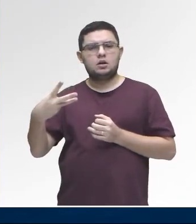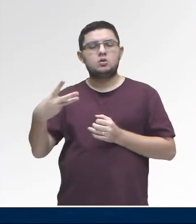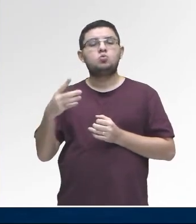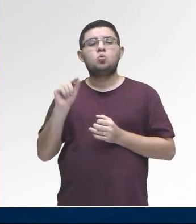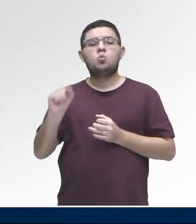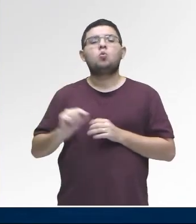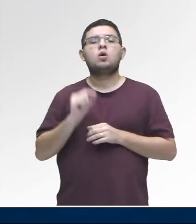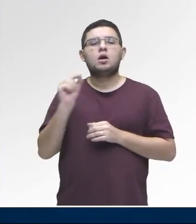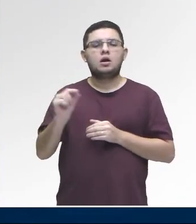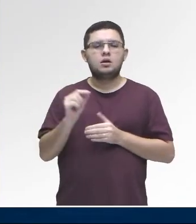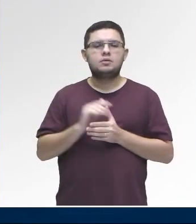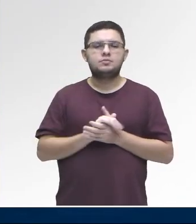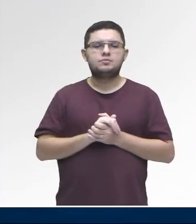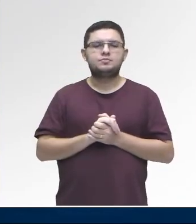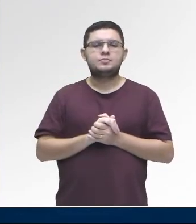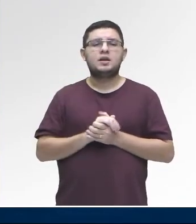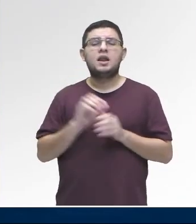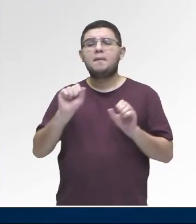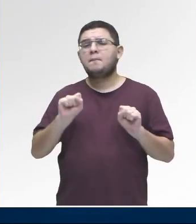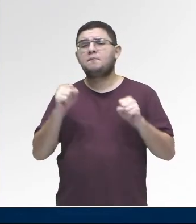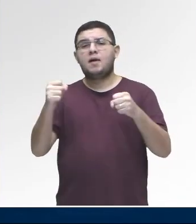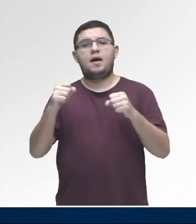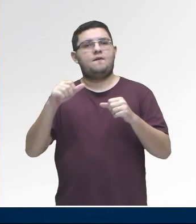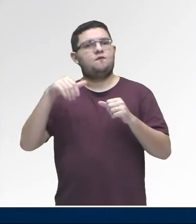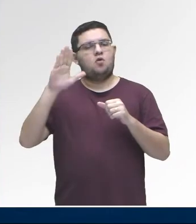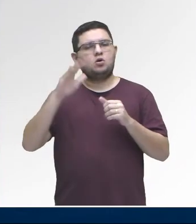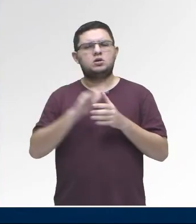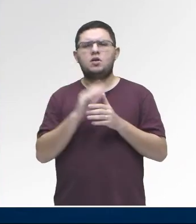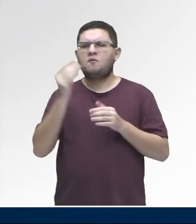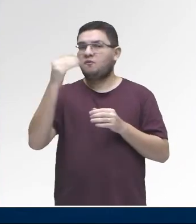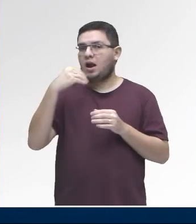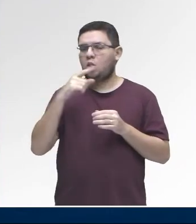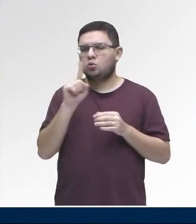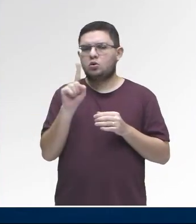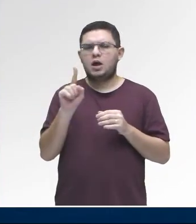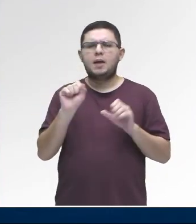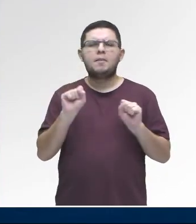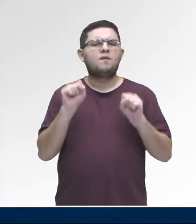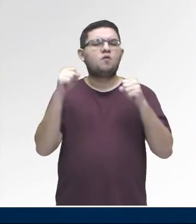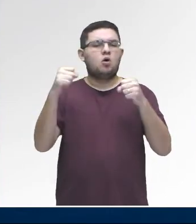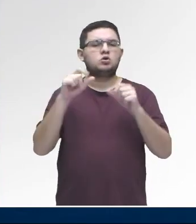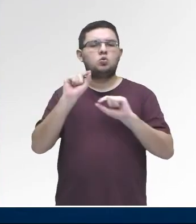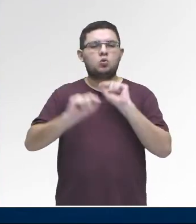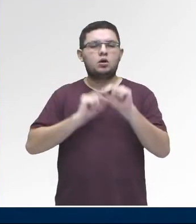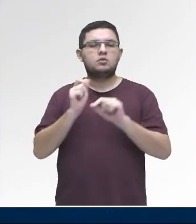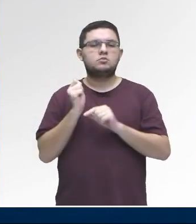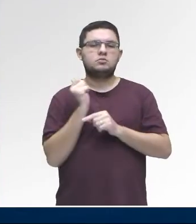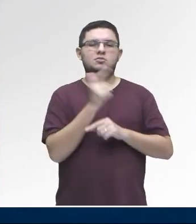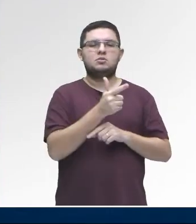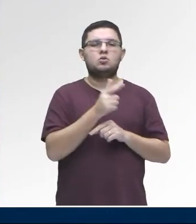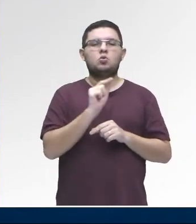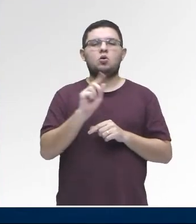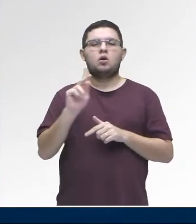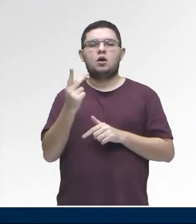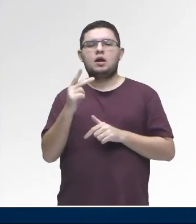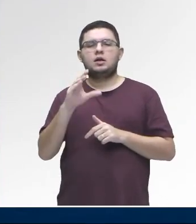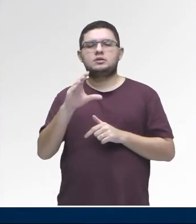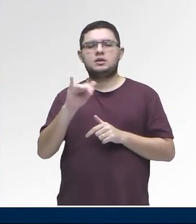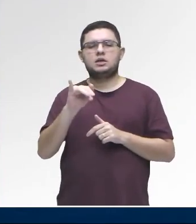ele é mais forte, ele não é fraco, ele é mais forte que o